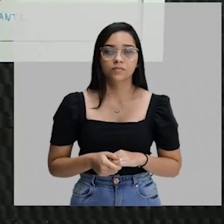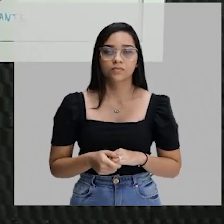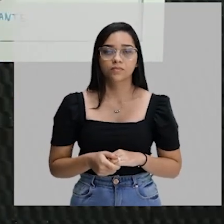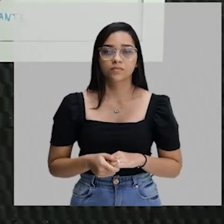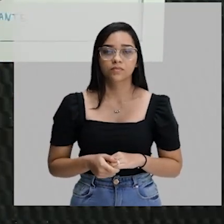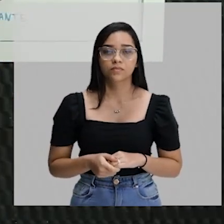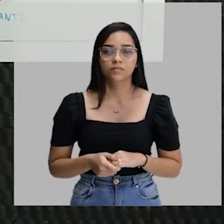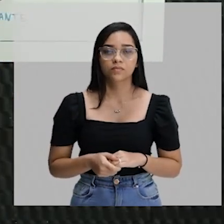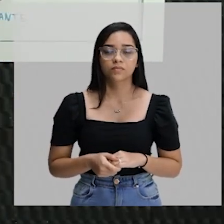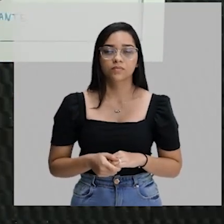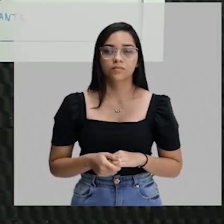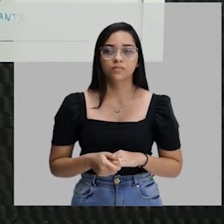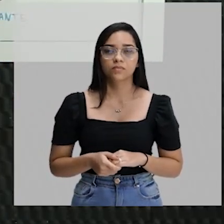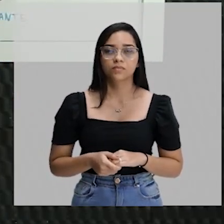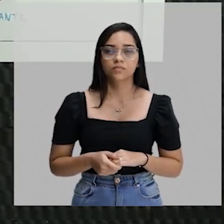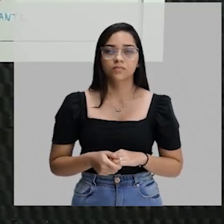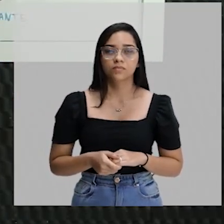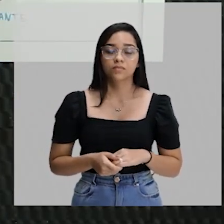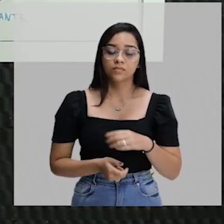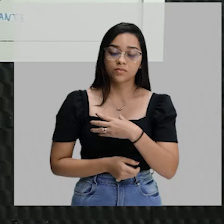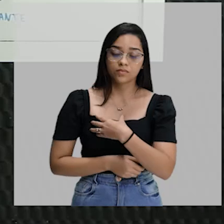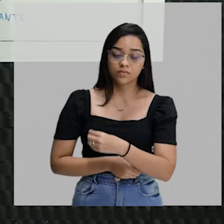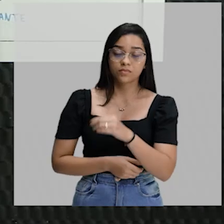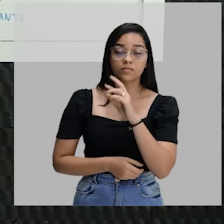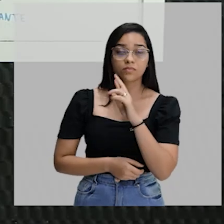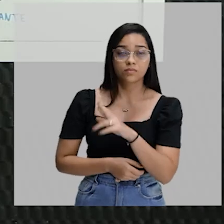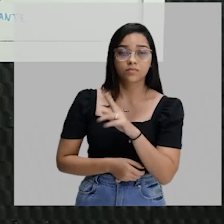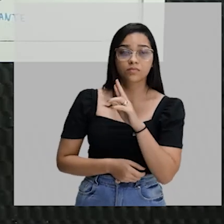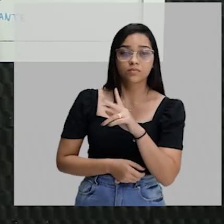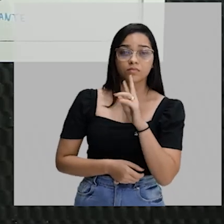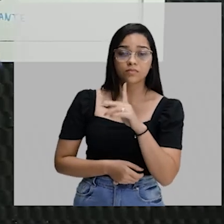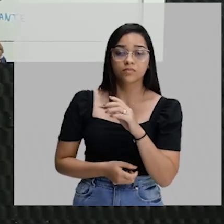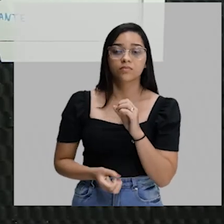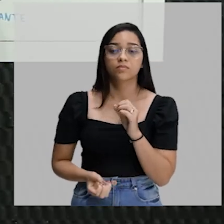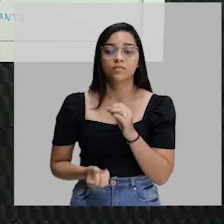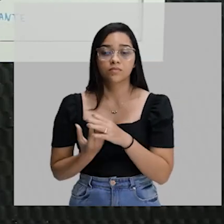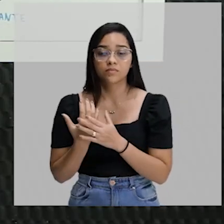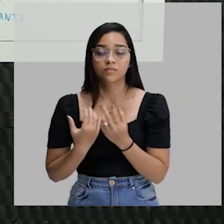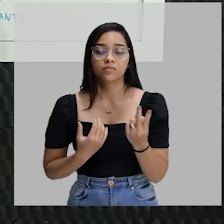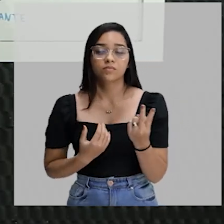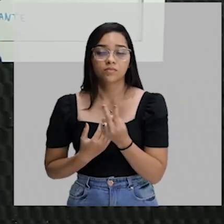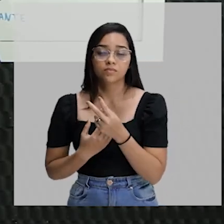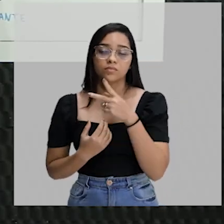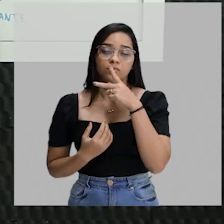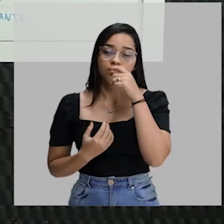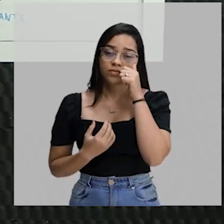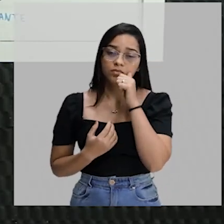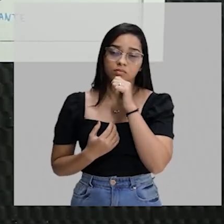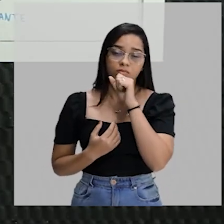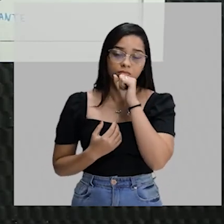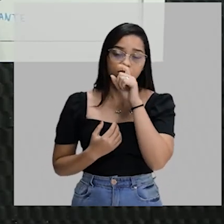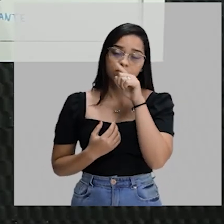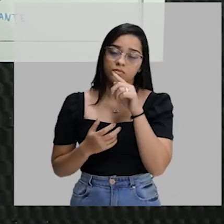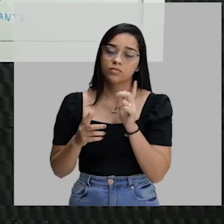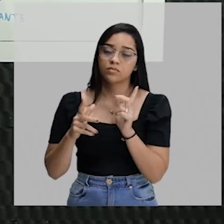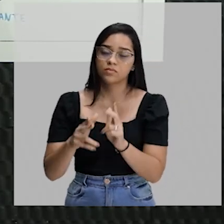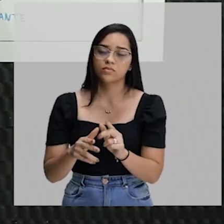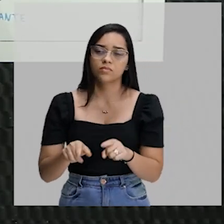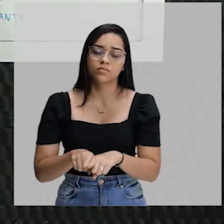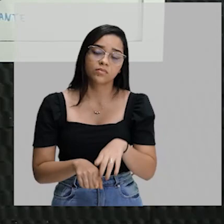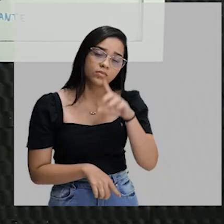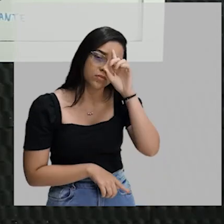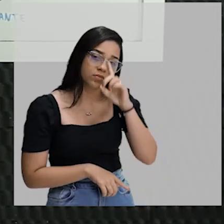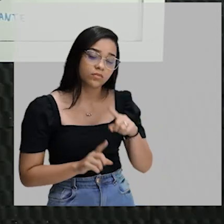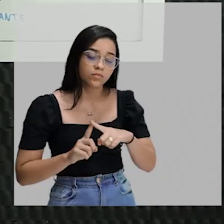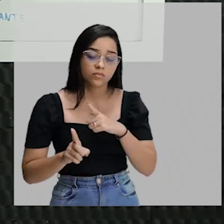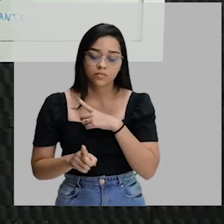indivíduo verde. Um filho diferente foi originado pelos pais aqui que são iguais. Os pais são amarelos,